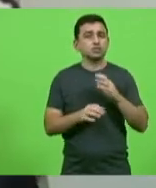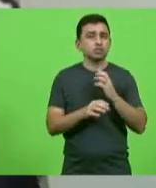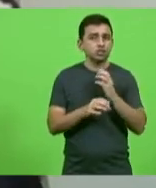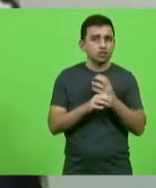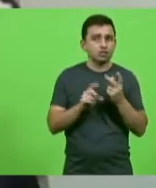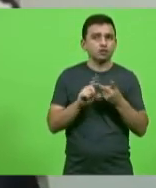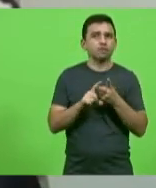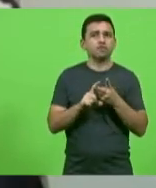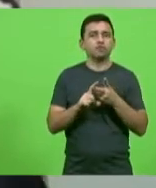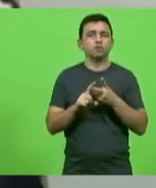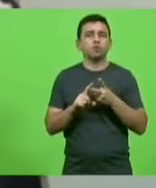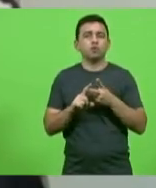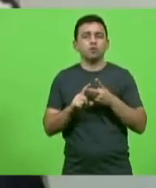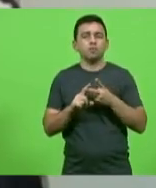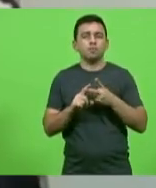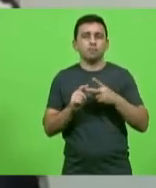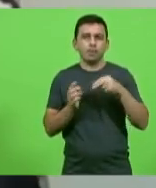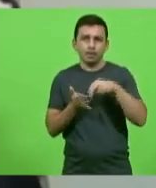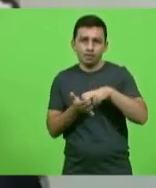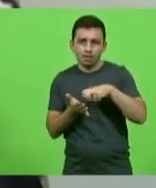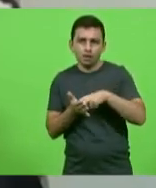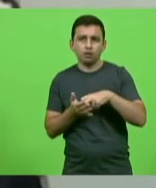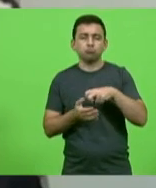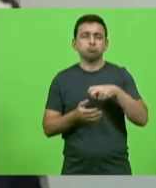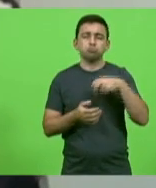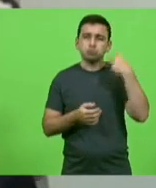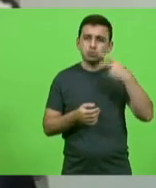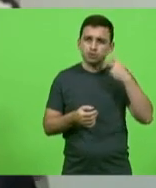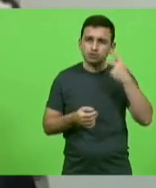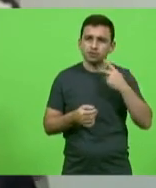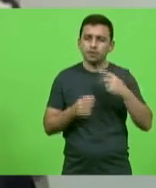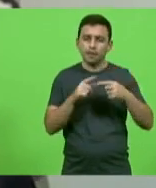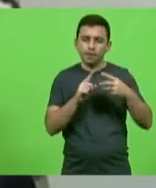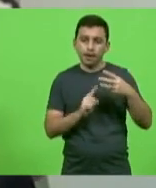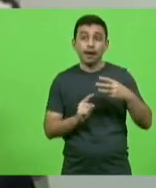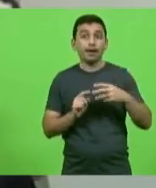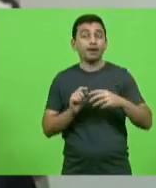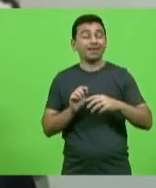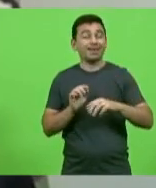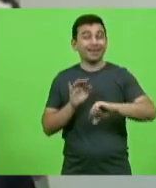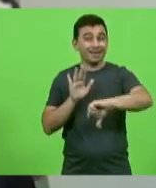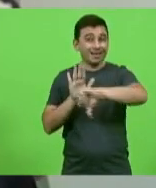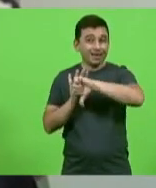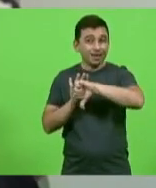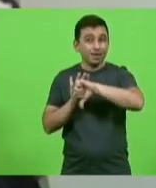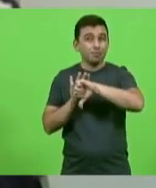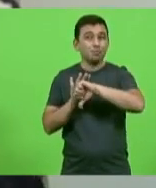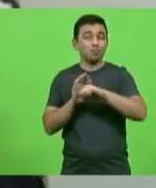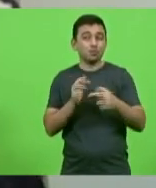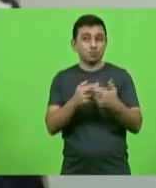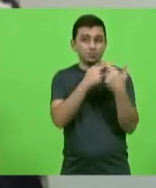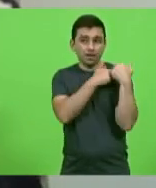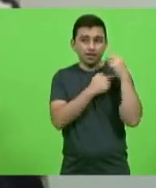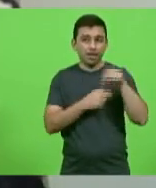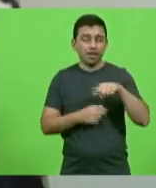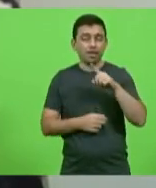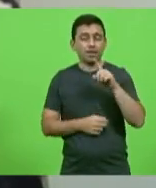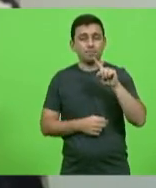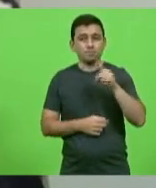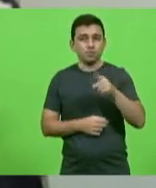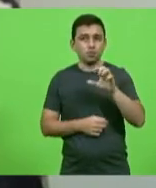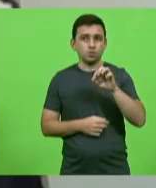penal administrativa e política e os crimes de responsabilidade são aqueles eleitos pela lei